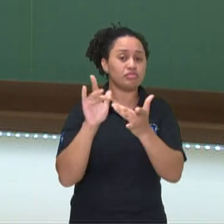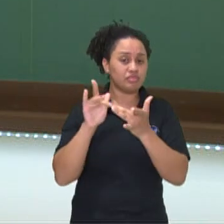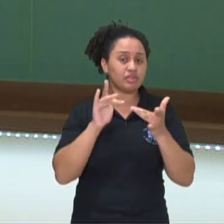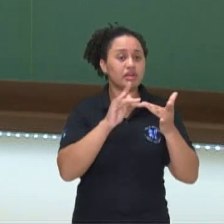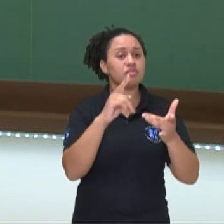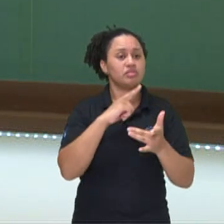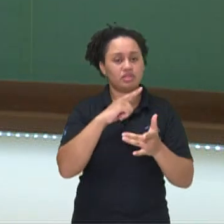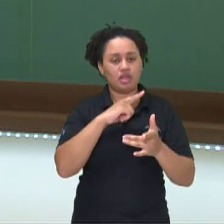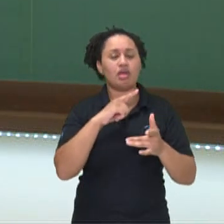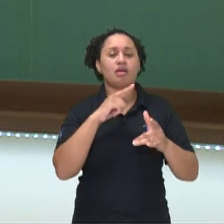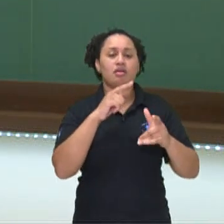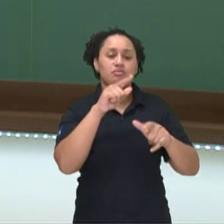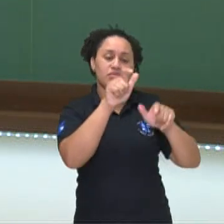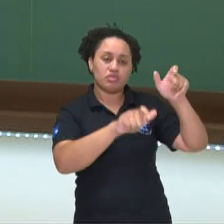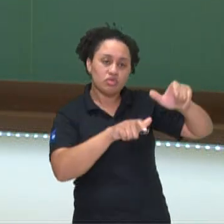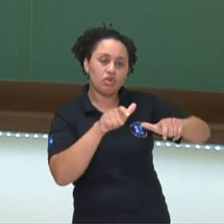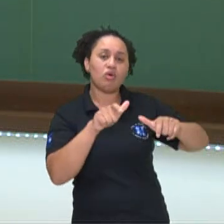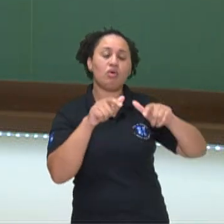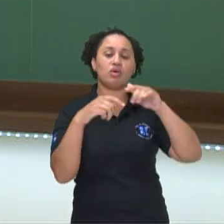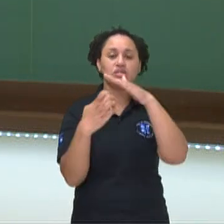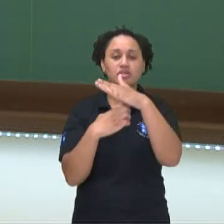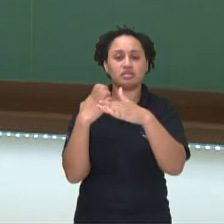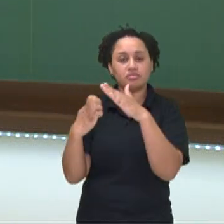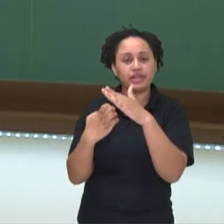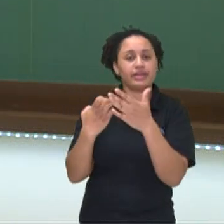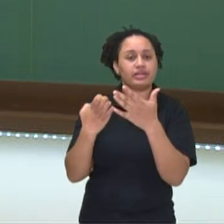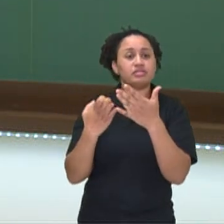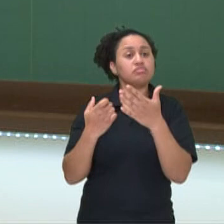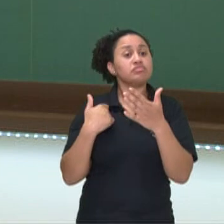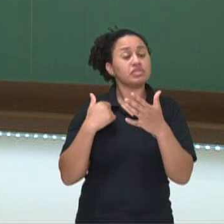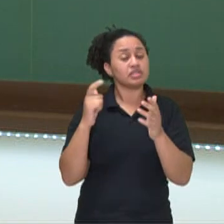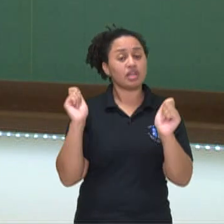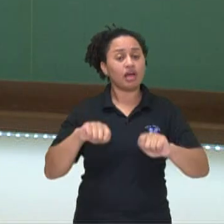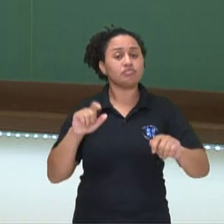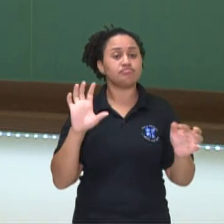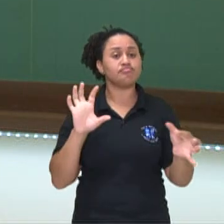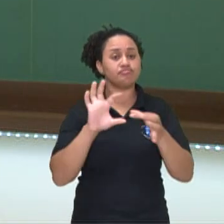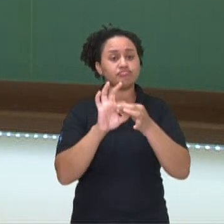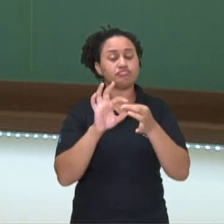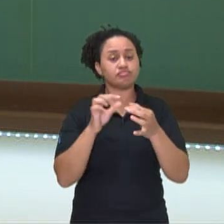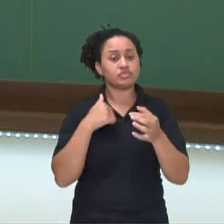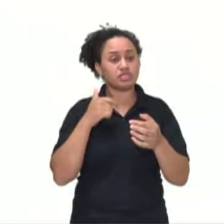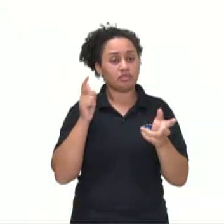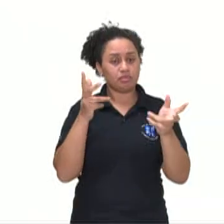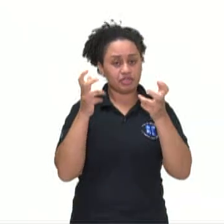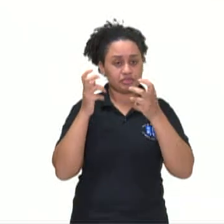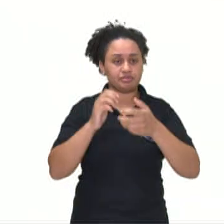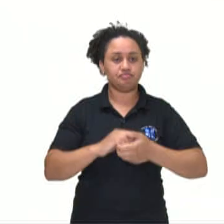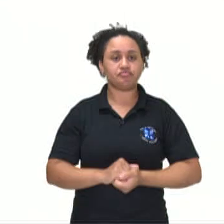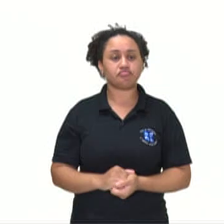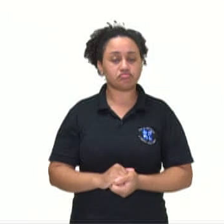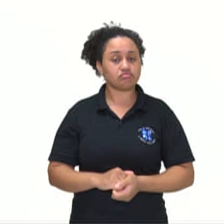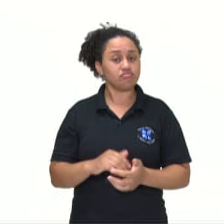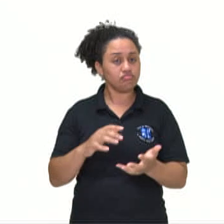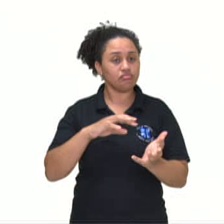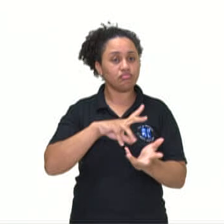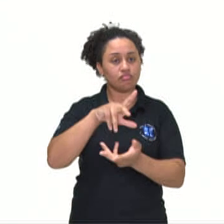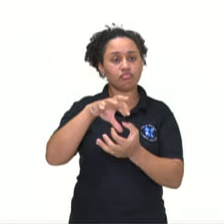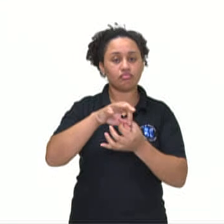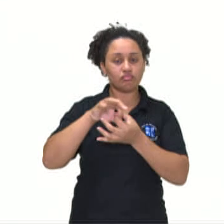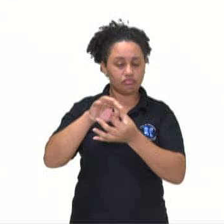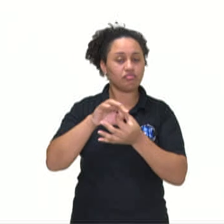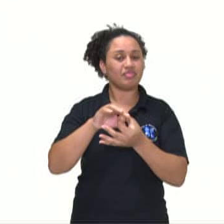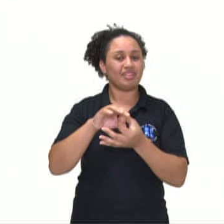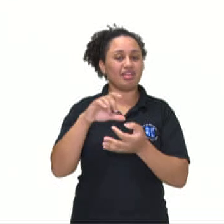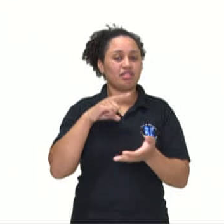uma grande possibilidade de interligação, conforme você pode ver aqui, ó. E a globalização, como